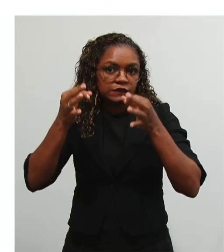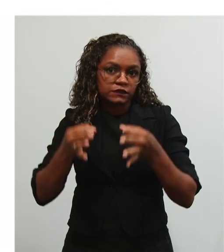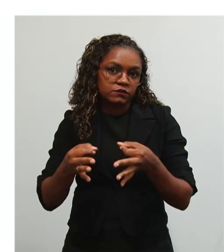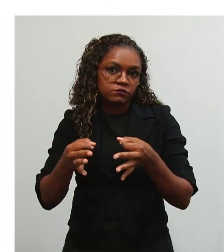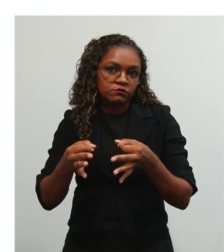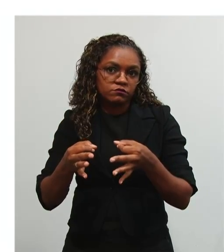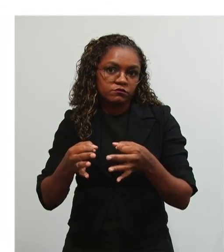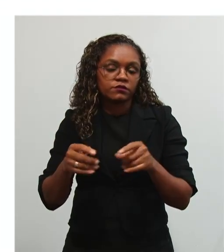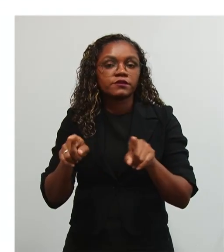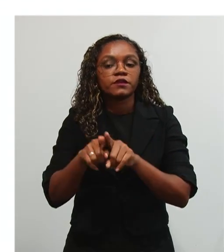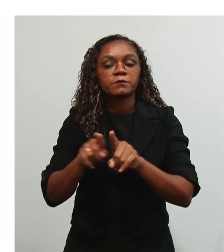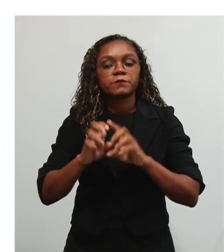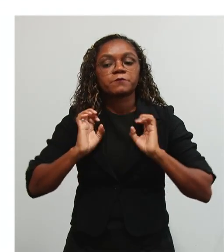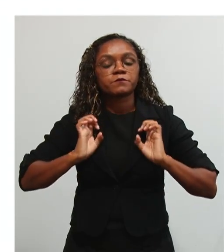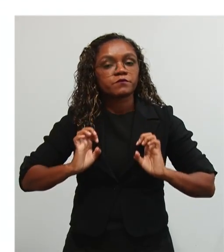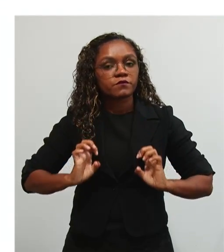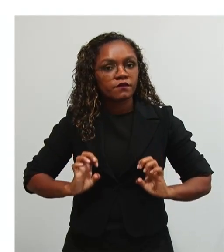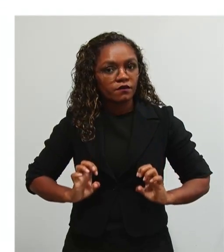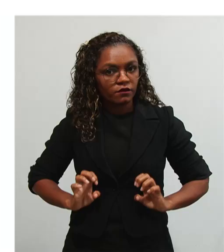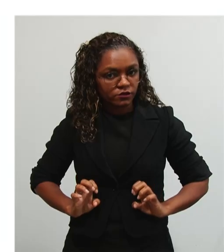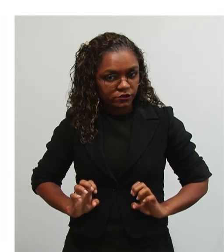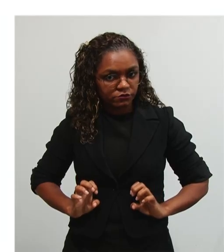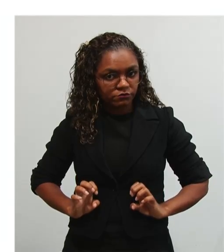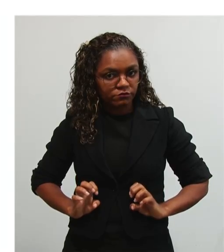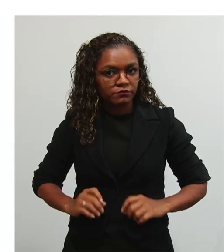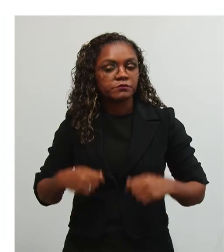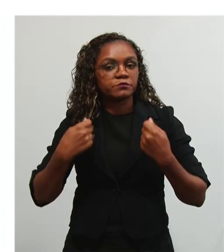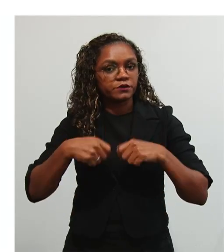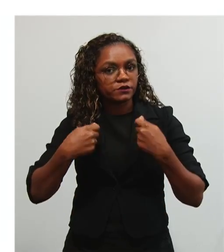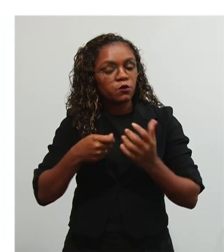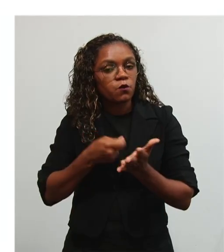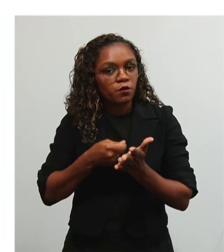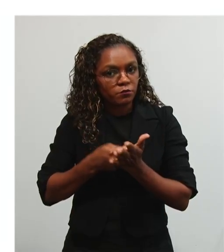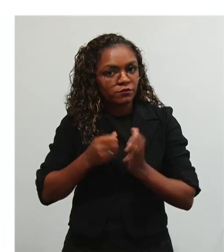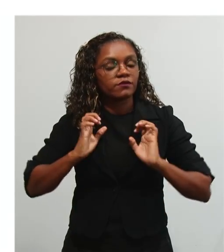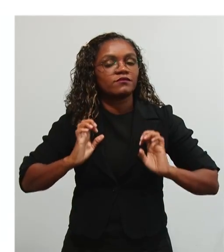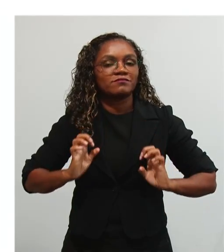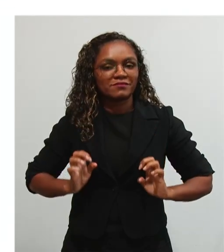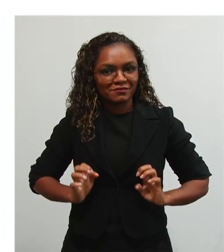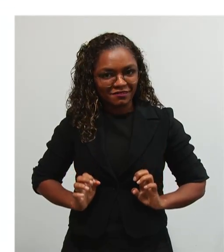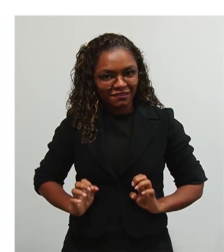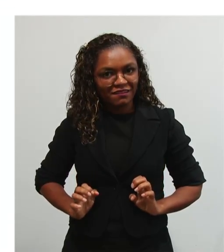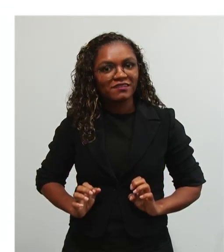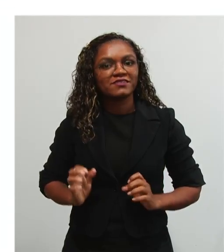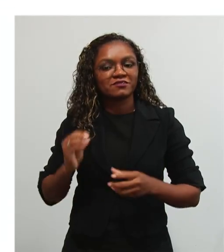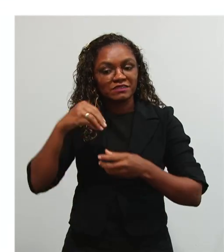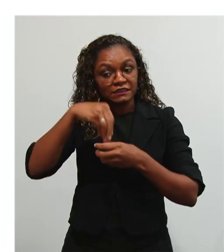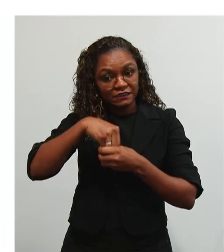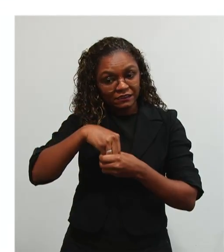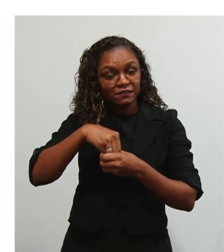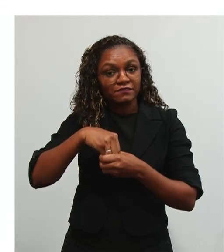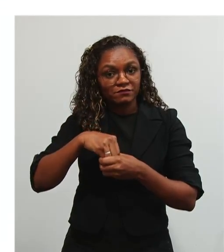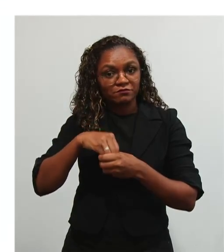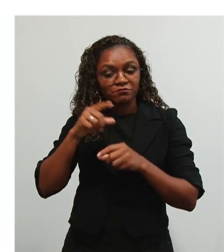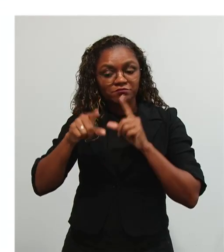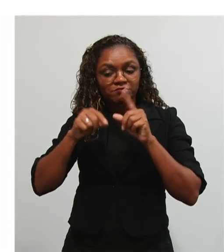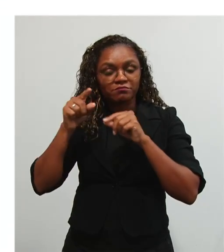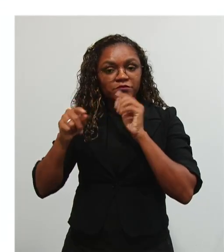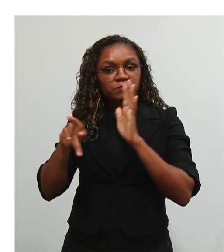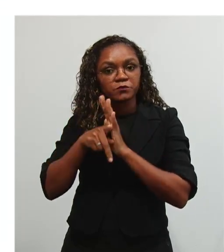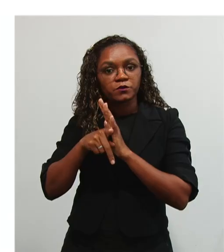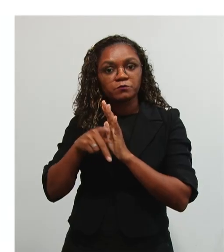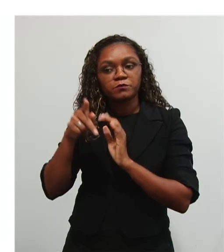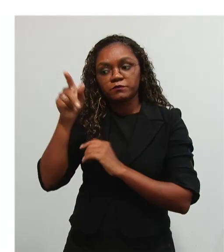deve ser ético, então, a questão ética, ela sempre tem que estar presente ali dentro das opções do